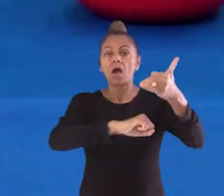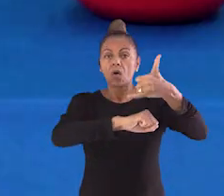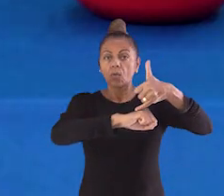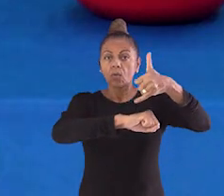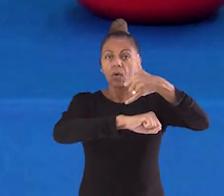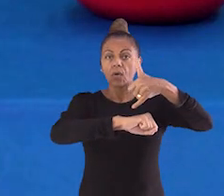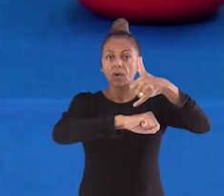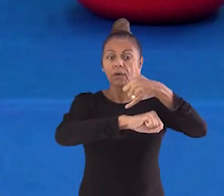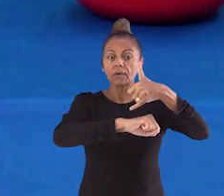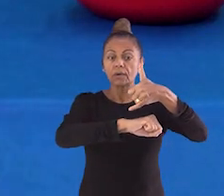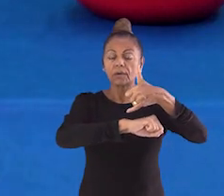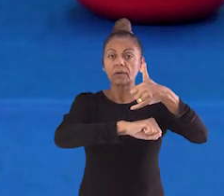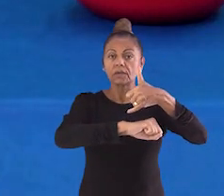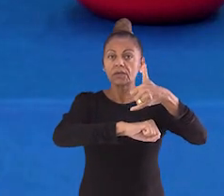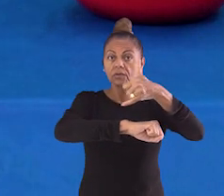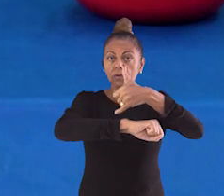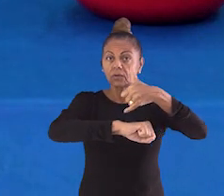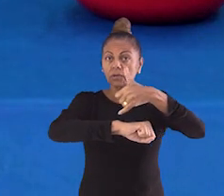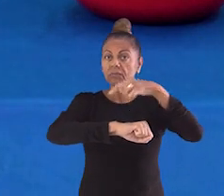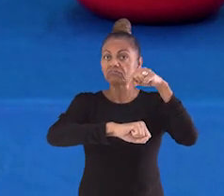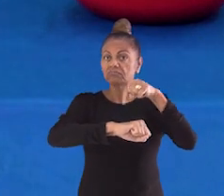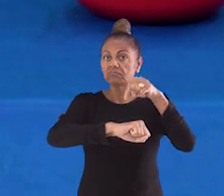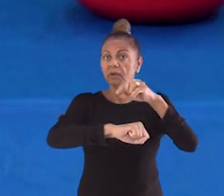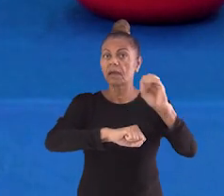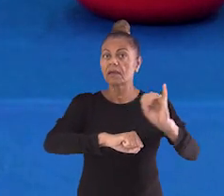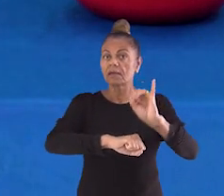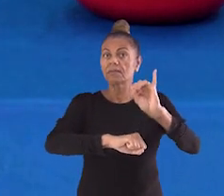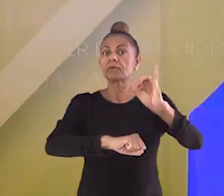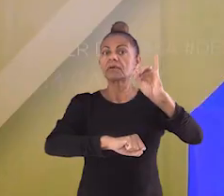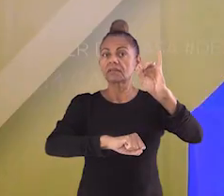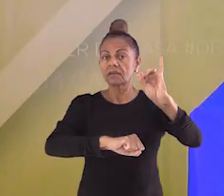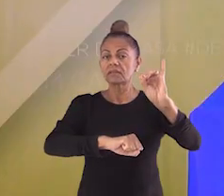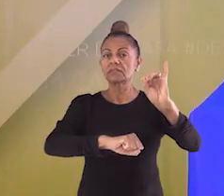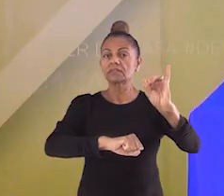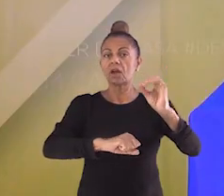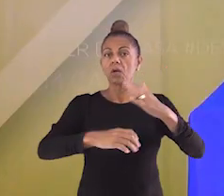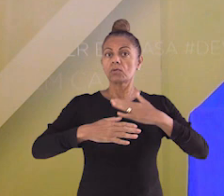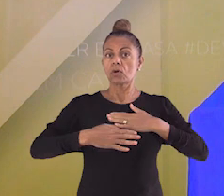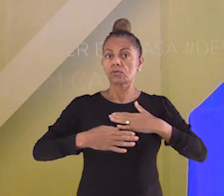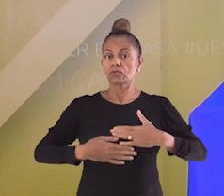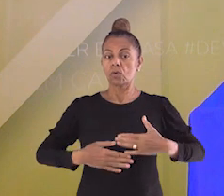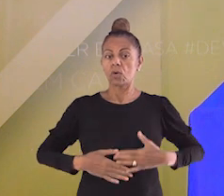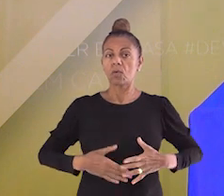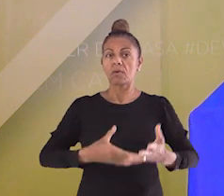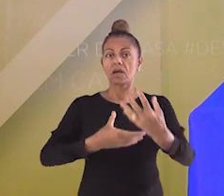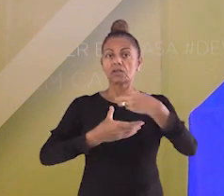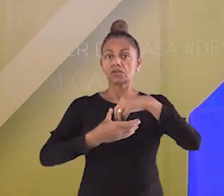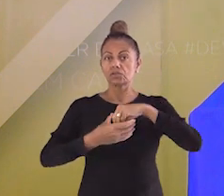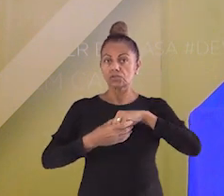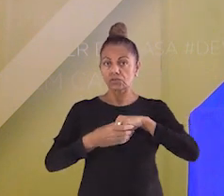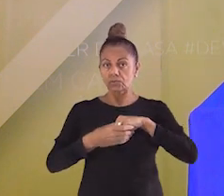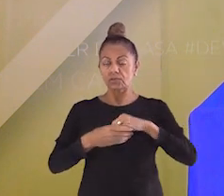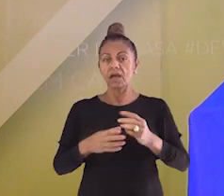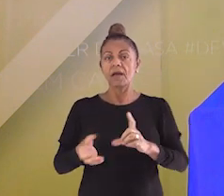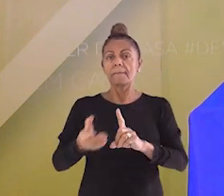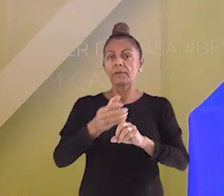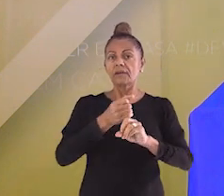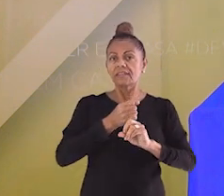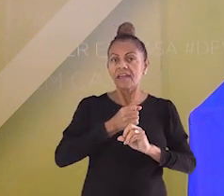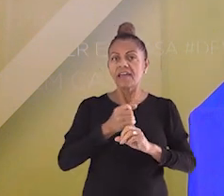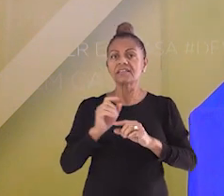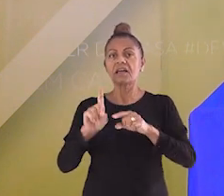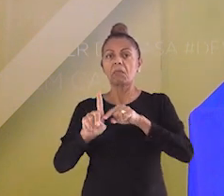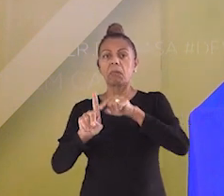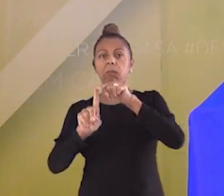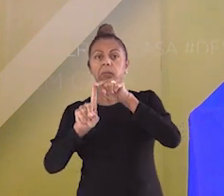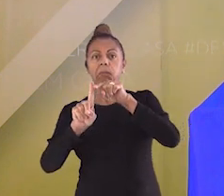o óleo está aqui, no caso seriam as gorduras, né? Exatamente. Gorduras são importantes fontes também do nosso corpo, porque eles